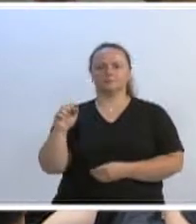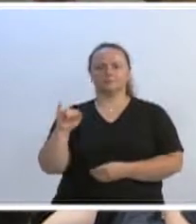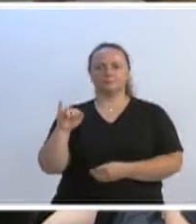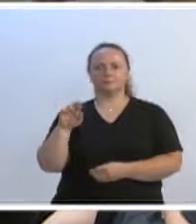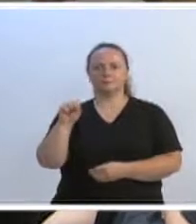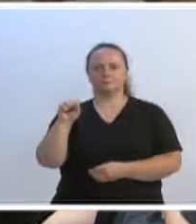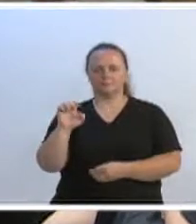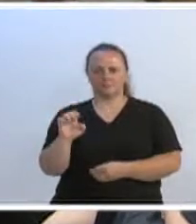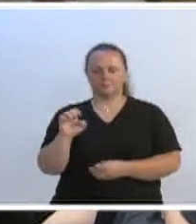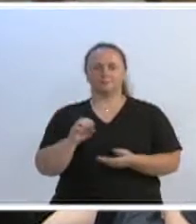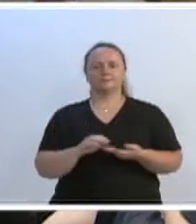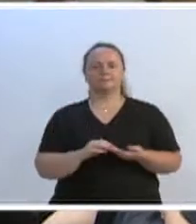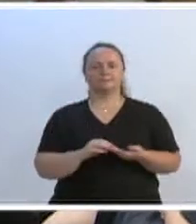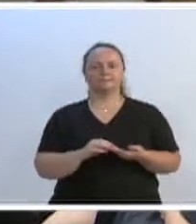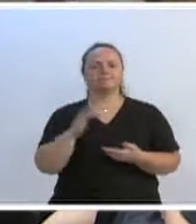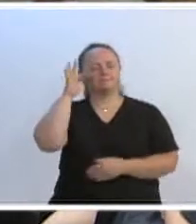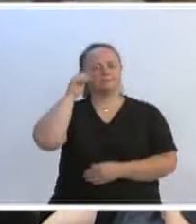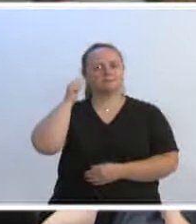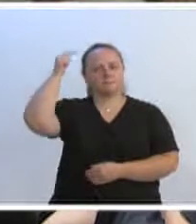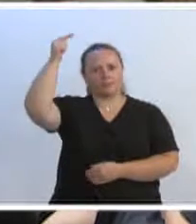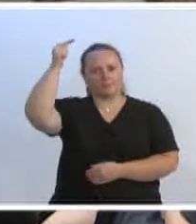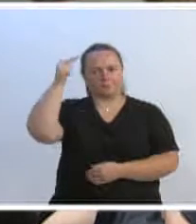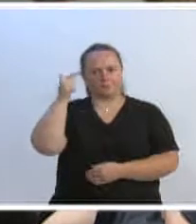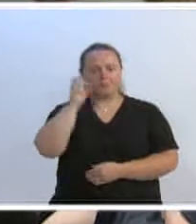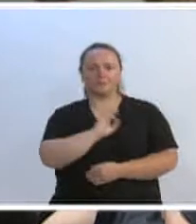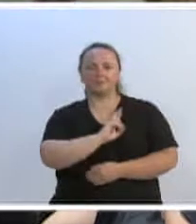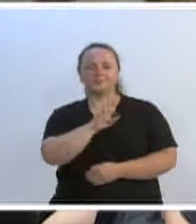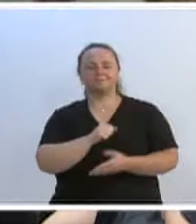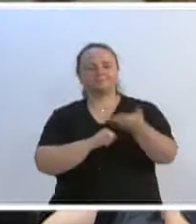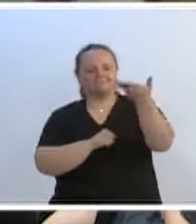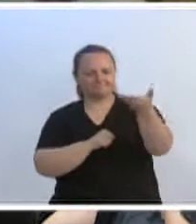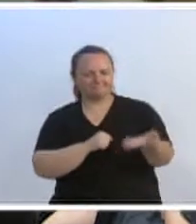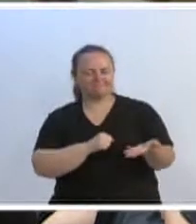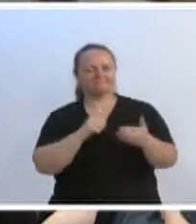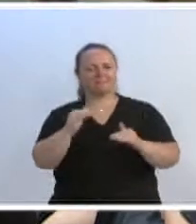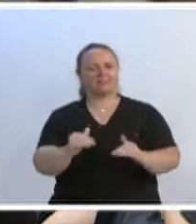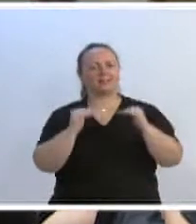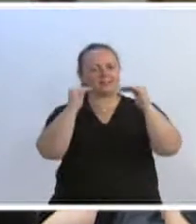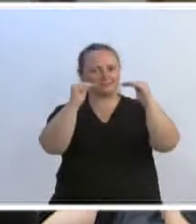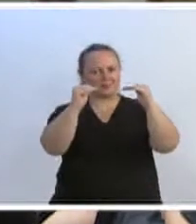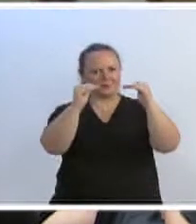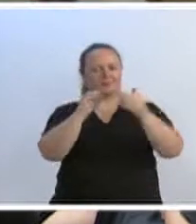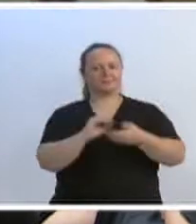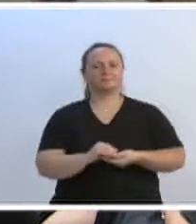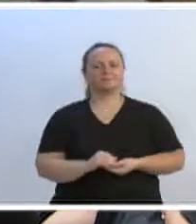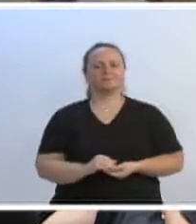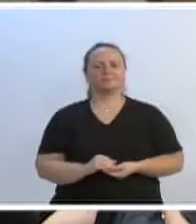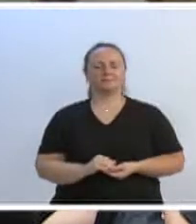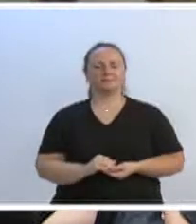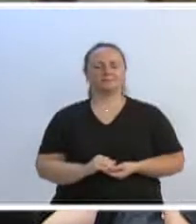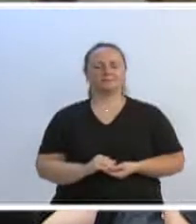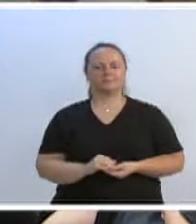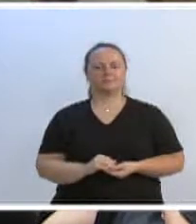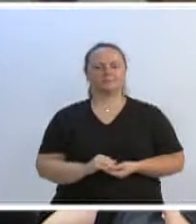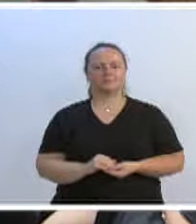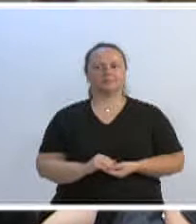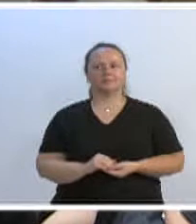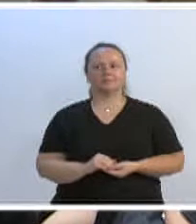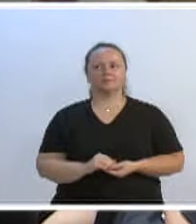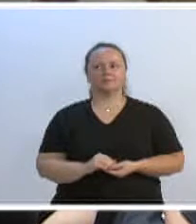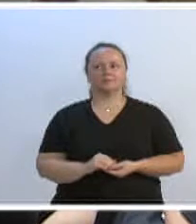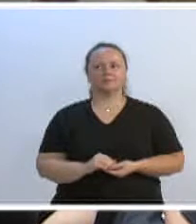ao Zemi Machado, da Biblioteca Pública de Santa Catarina. Quero fazer aqui também os agradecimentos e leve o nosso abraço ao Zemi,